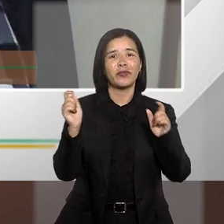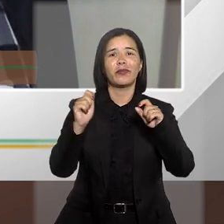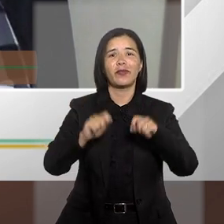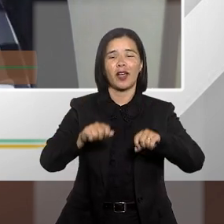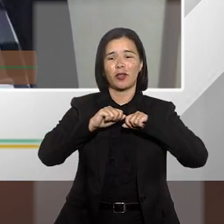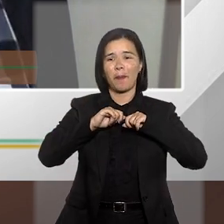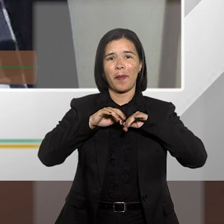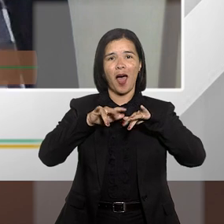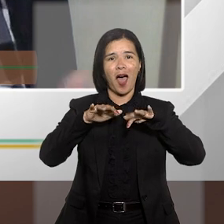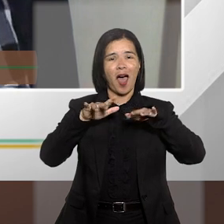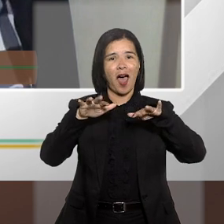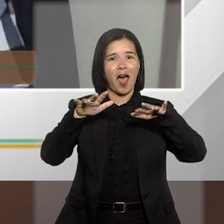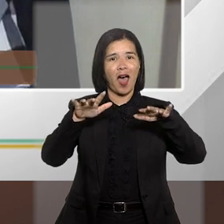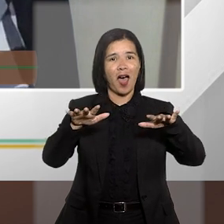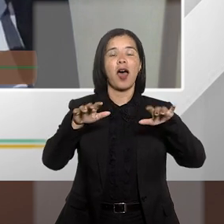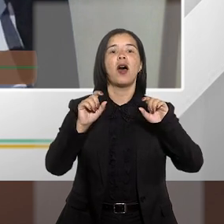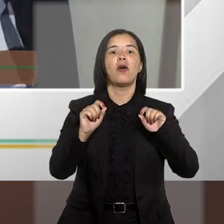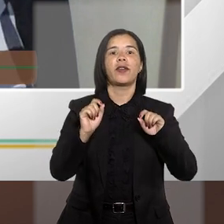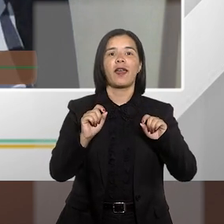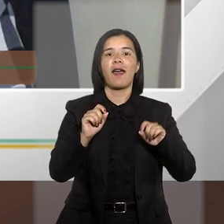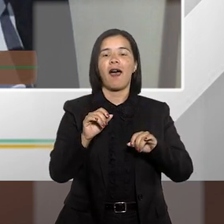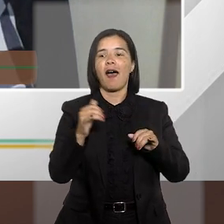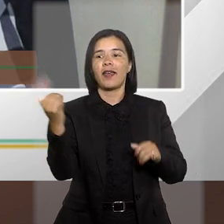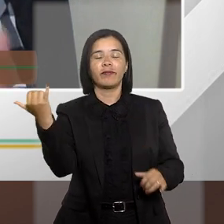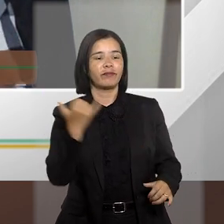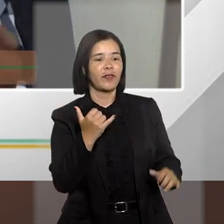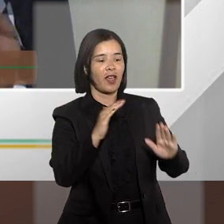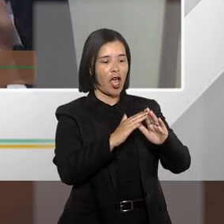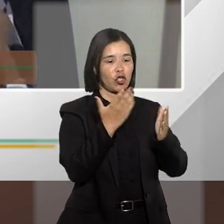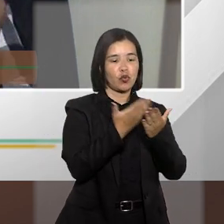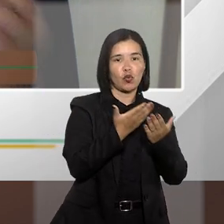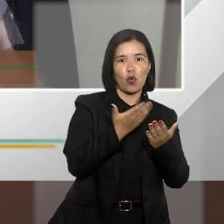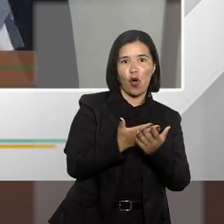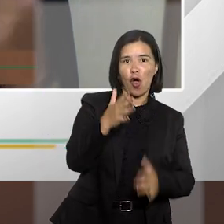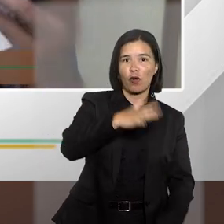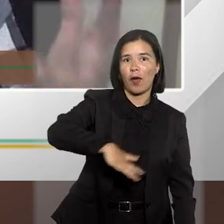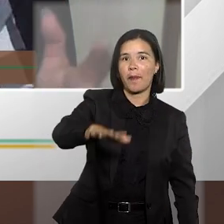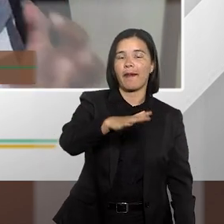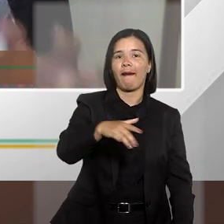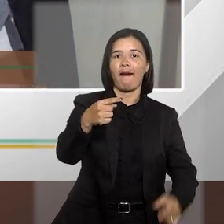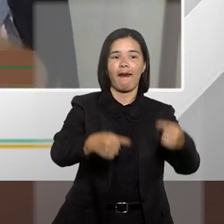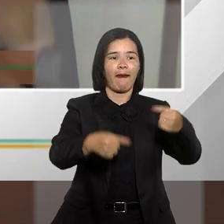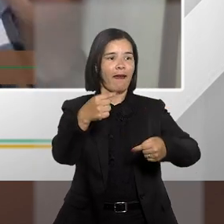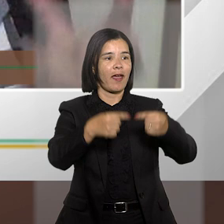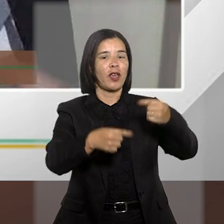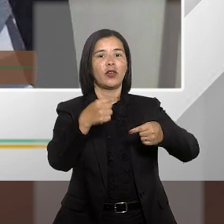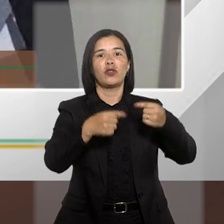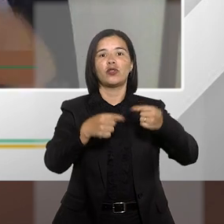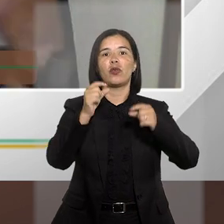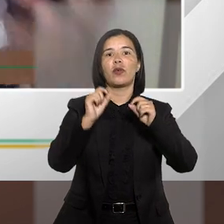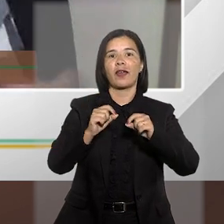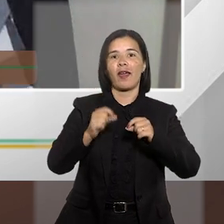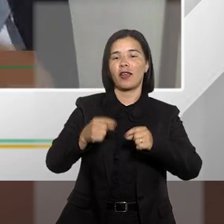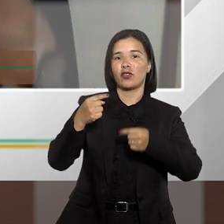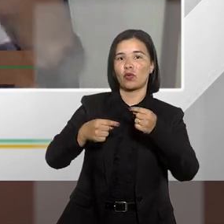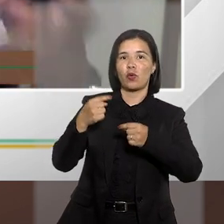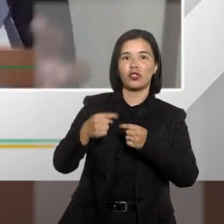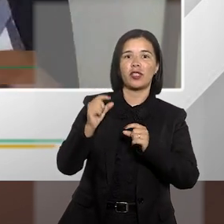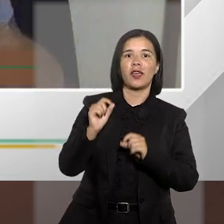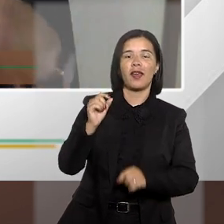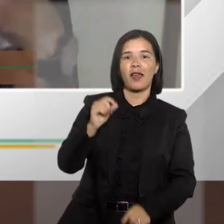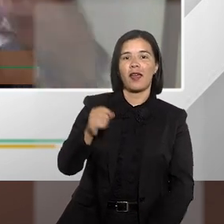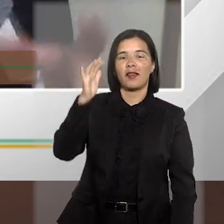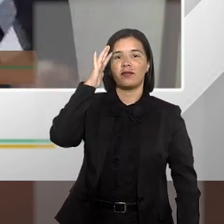divulgam, propagam, e aí dizem que a escola se torna um ambiente para debater ideologias, para formar as crianças